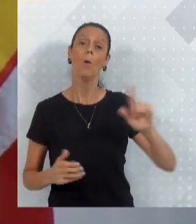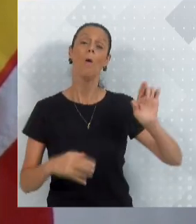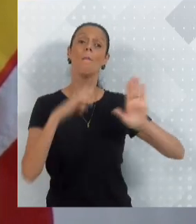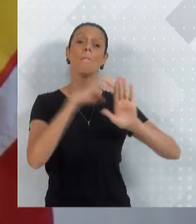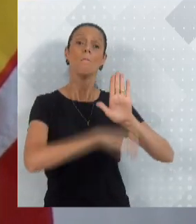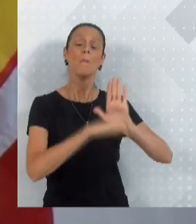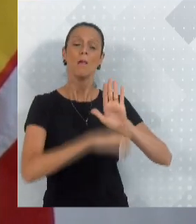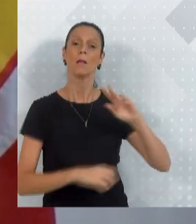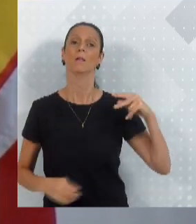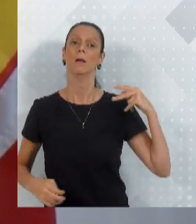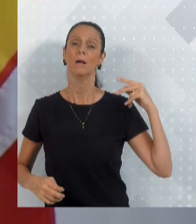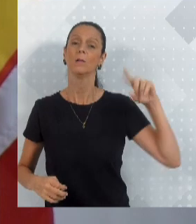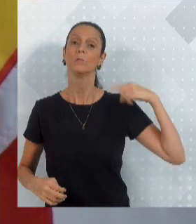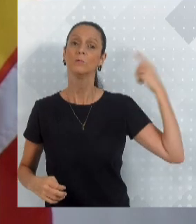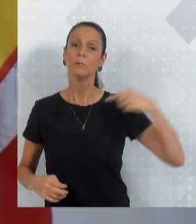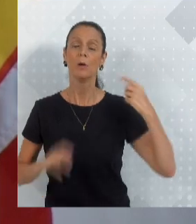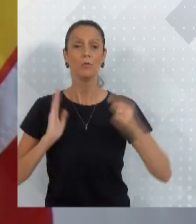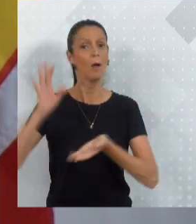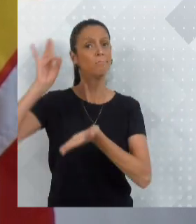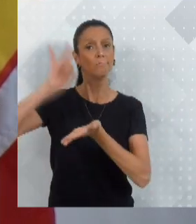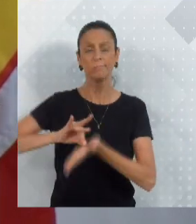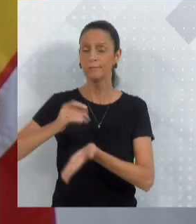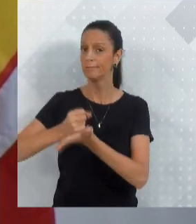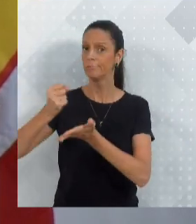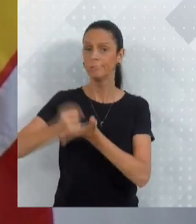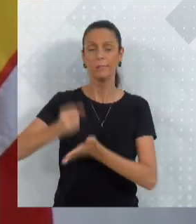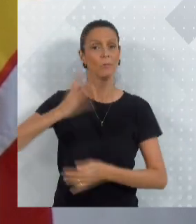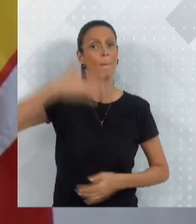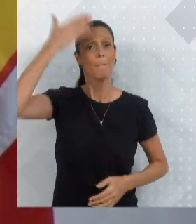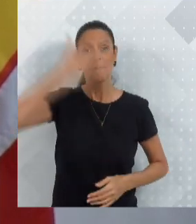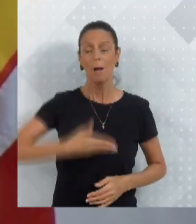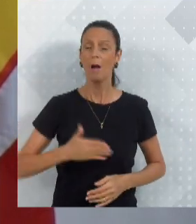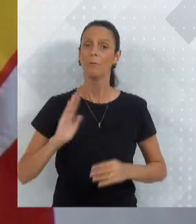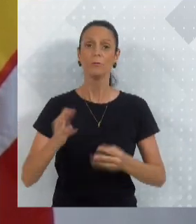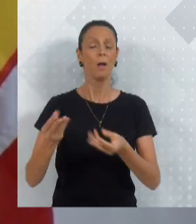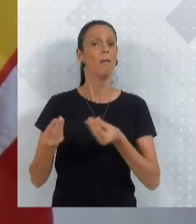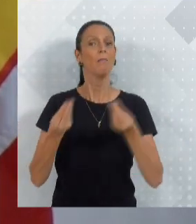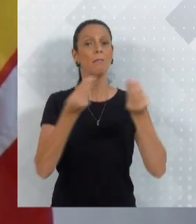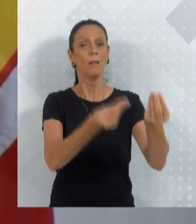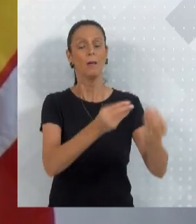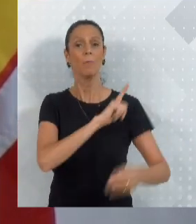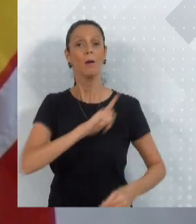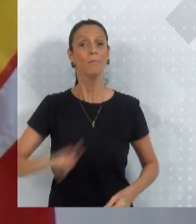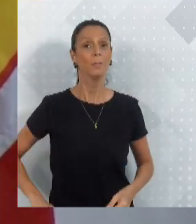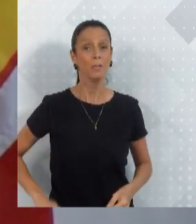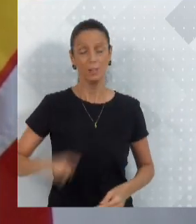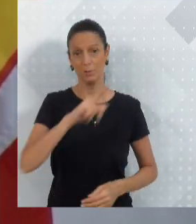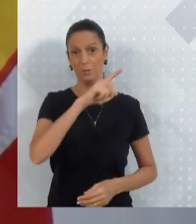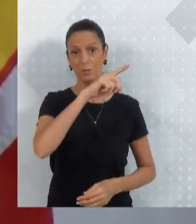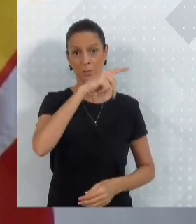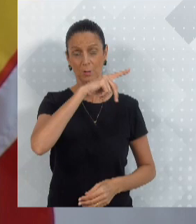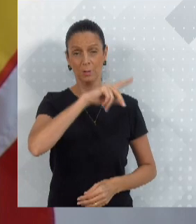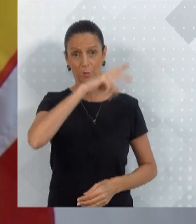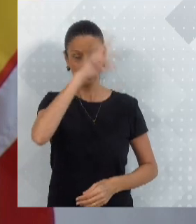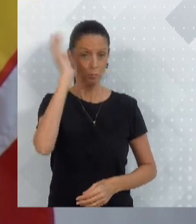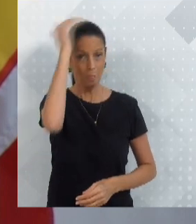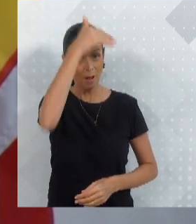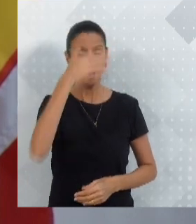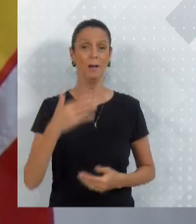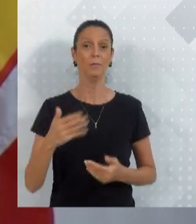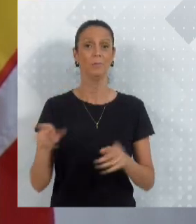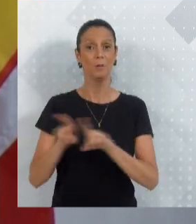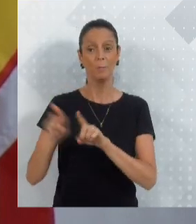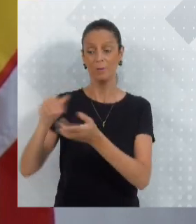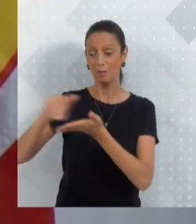parlamentares. Isso foi oficializado, foi protocolado, foi registrado, entregue no gabinete do prefeito, ao prefeito, à vice-prefeita e aos secretários que estavam lá